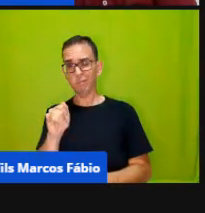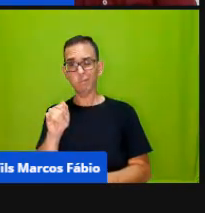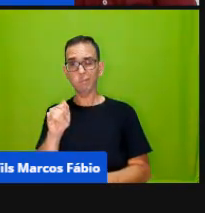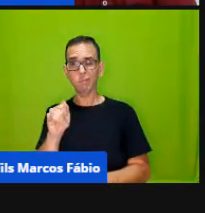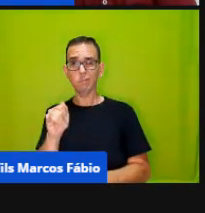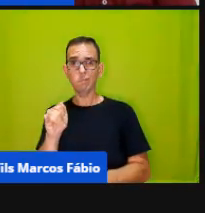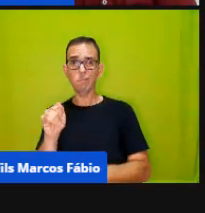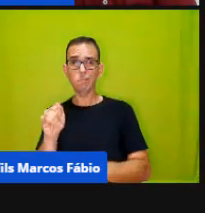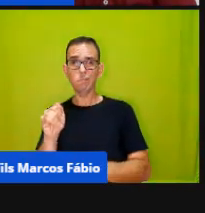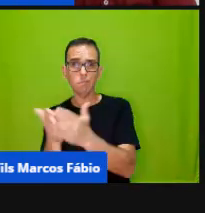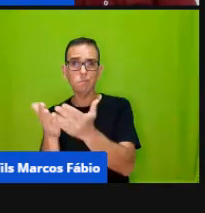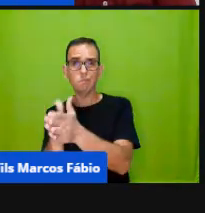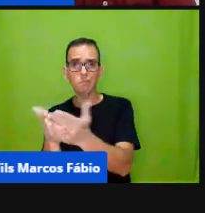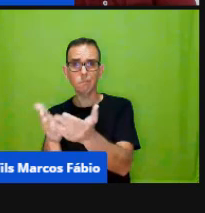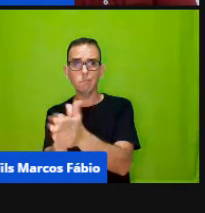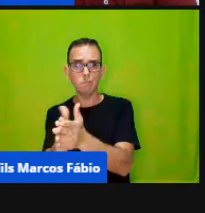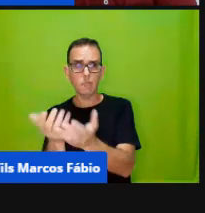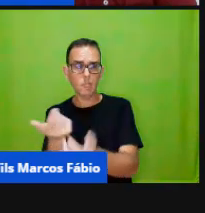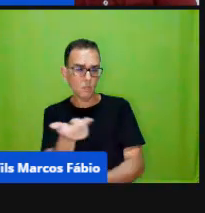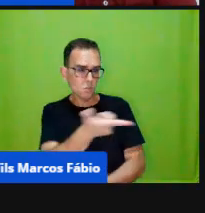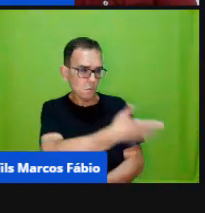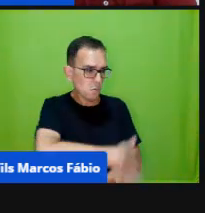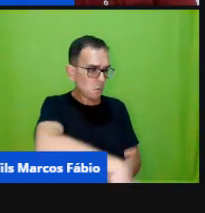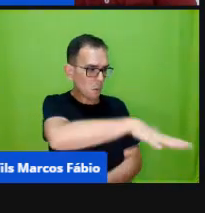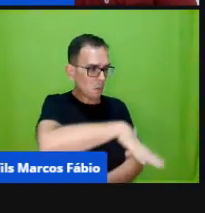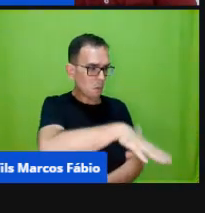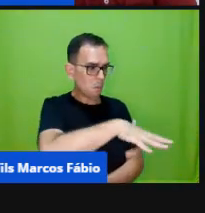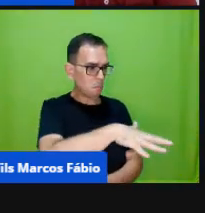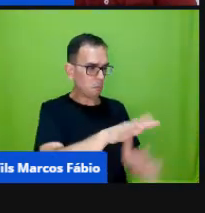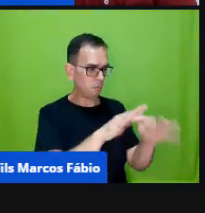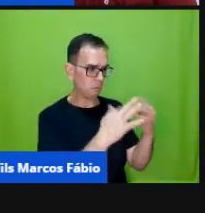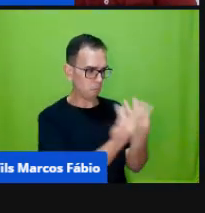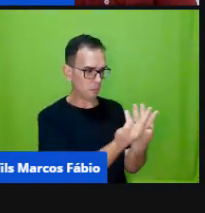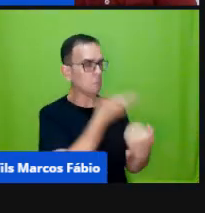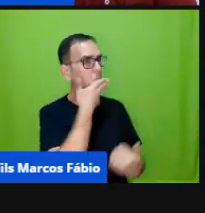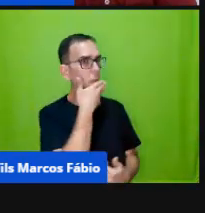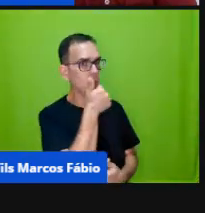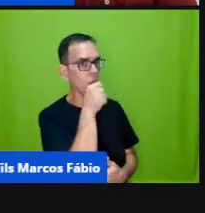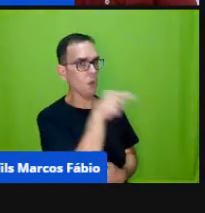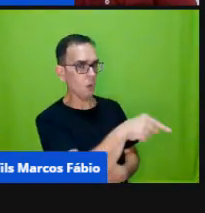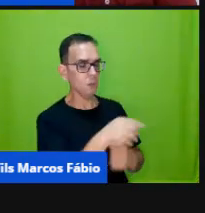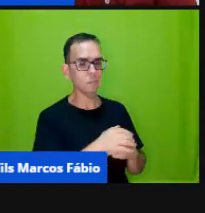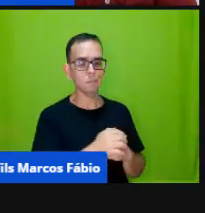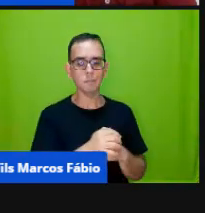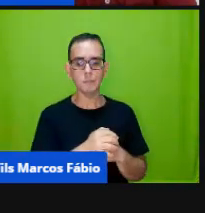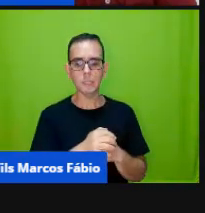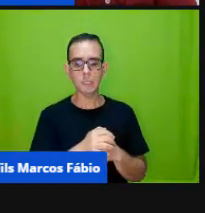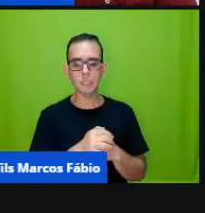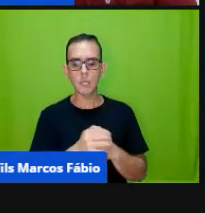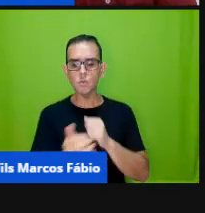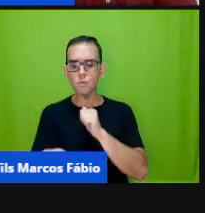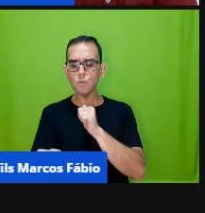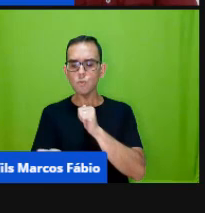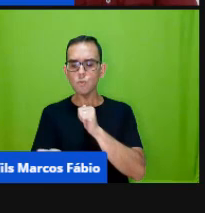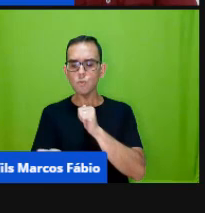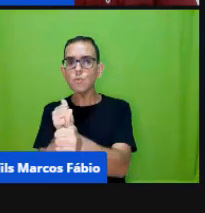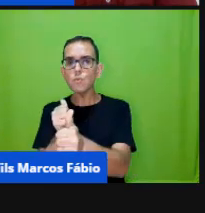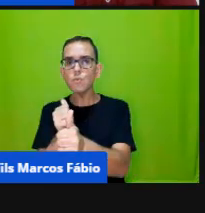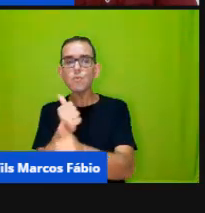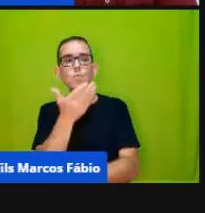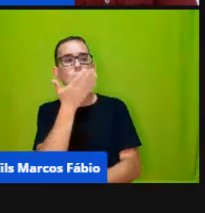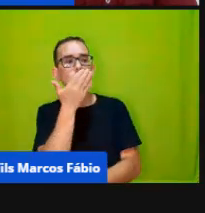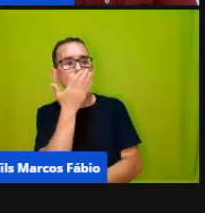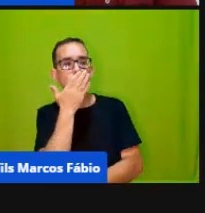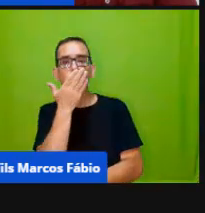que os outros pais que moram melhores, o esporte, através da seleção,